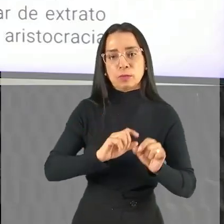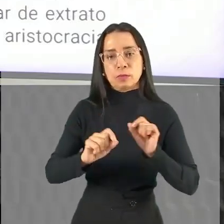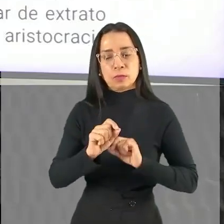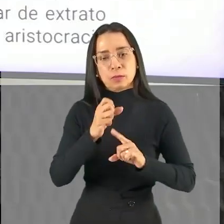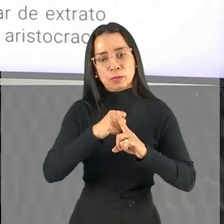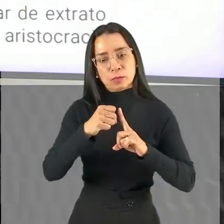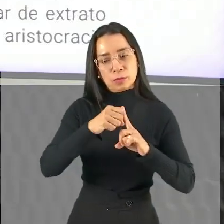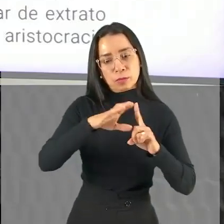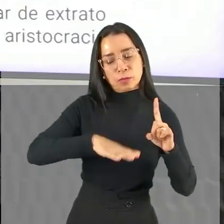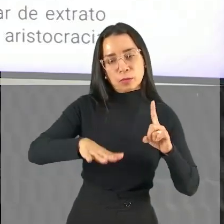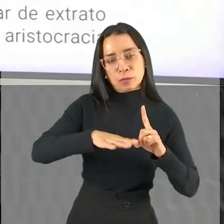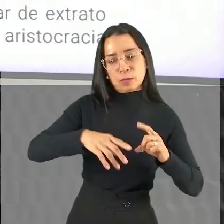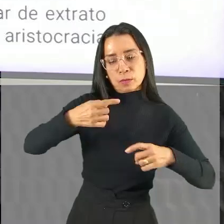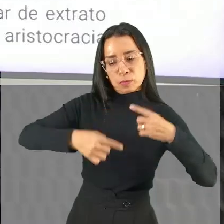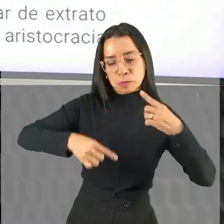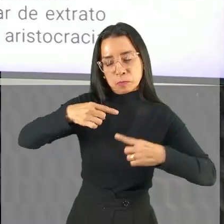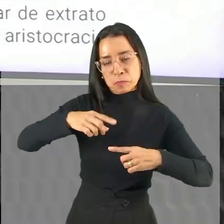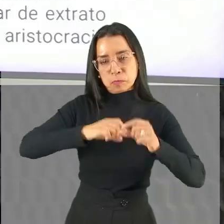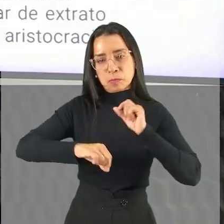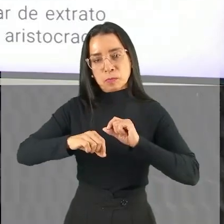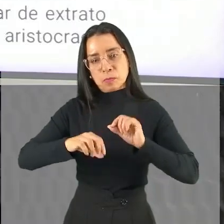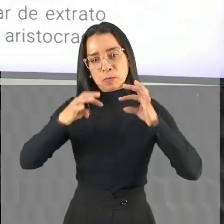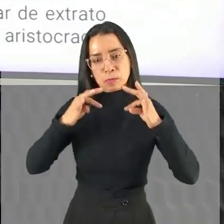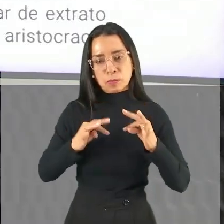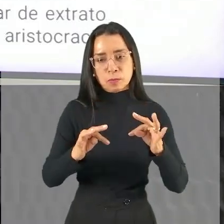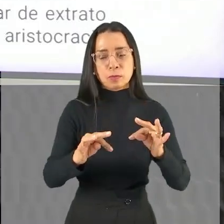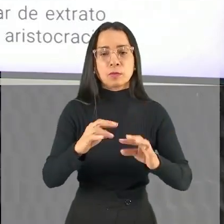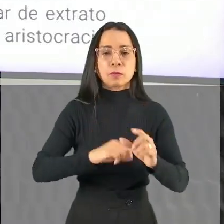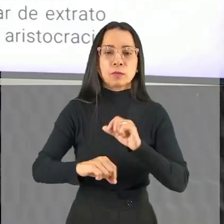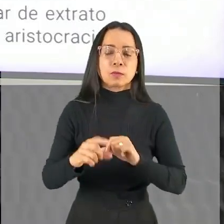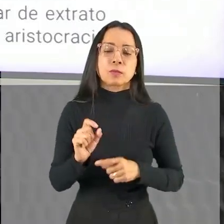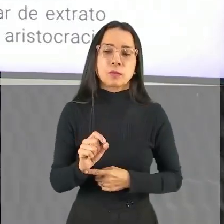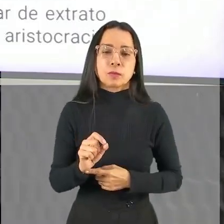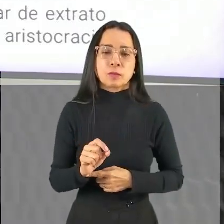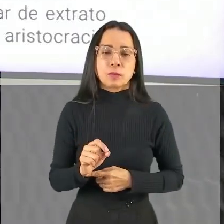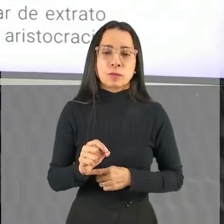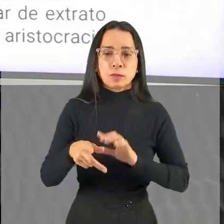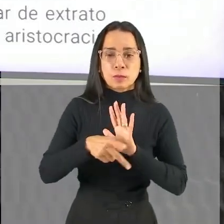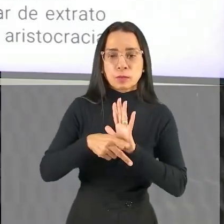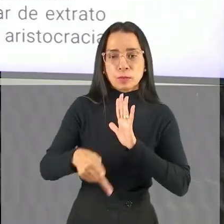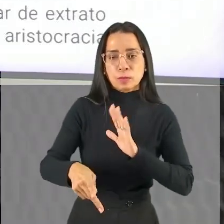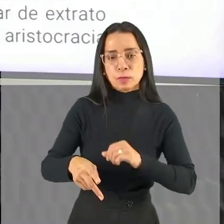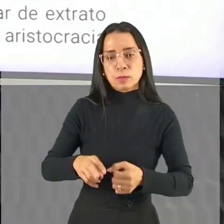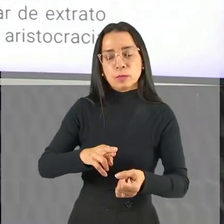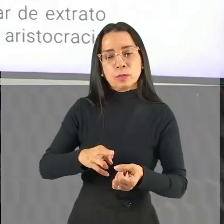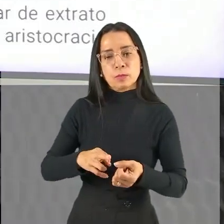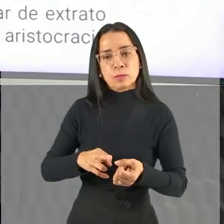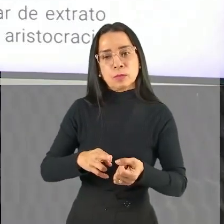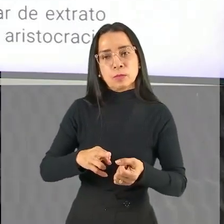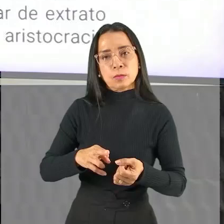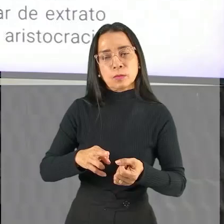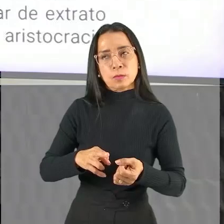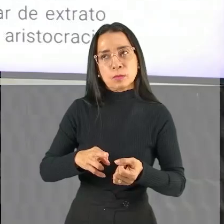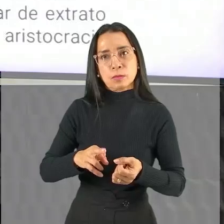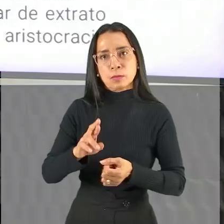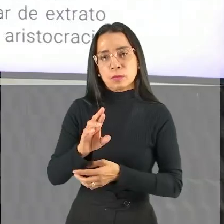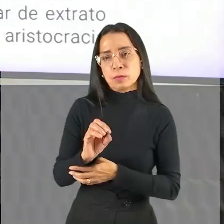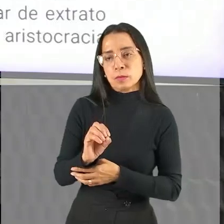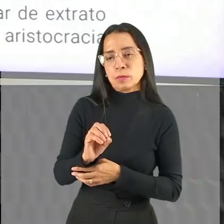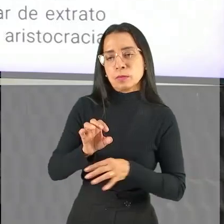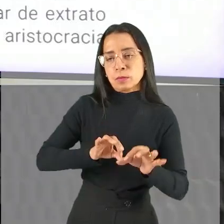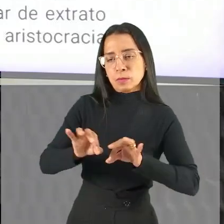econômica, social, política, tecnológica. Então, os próprios rituais, né, de preservação